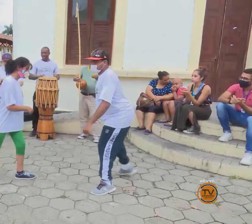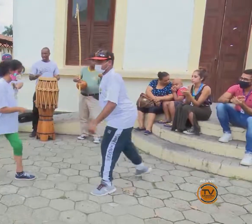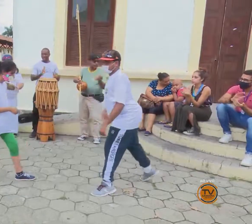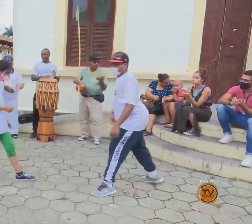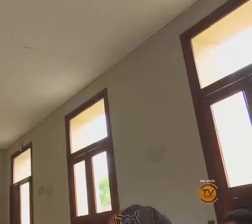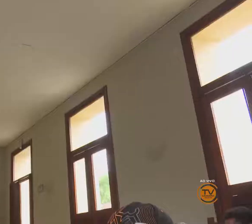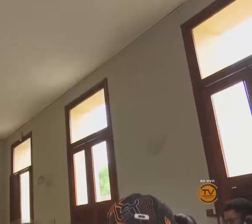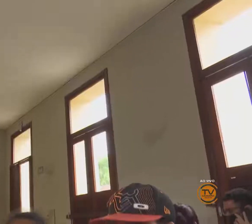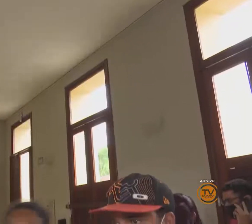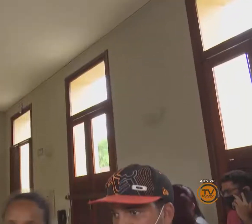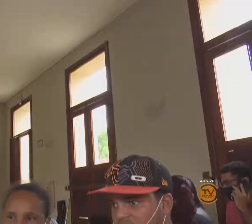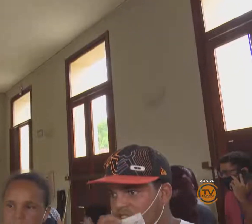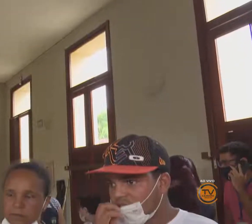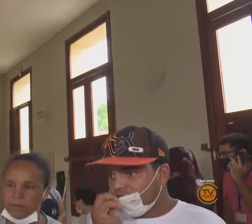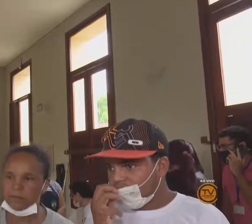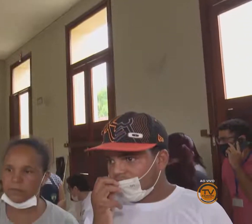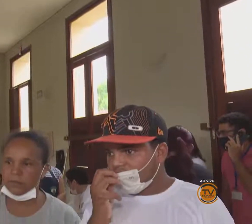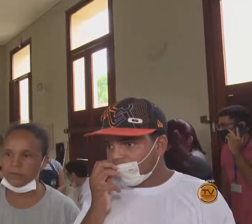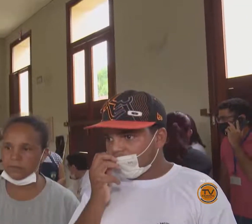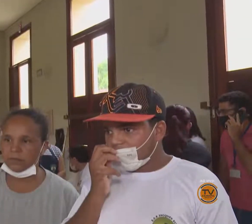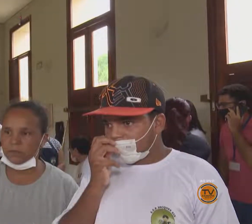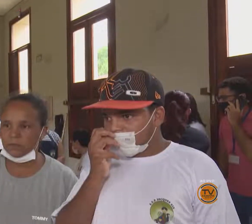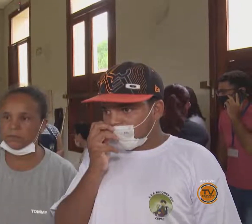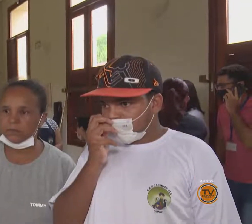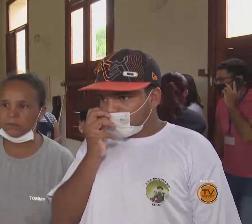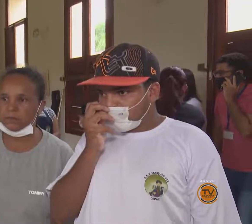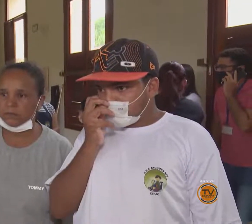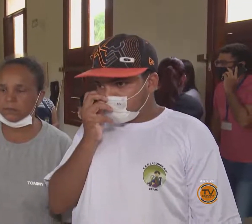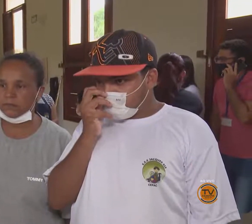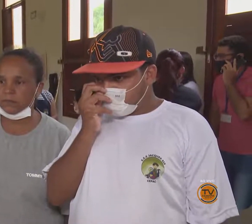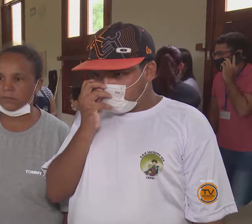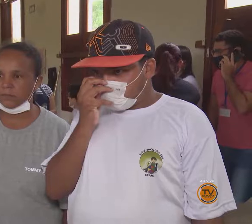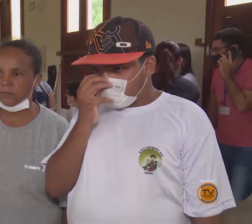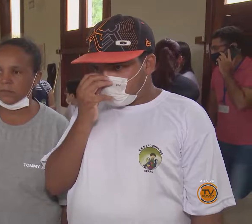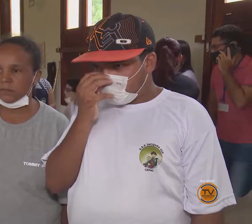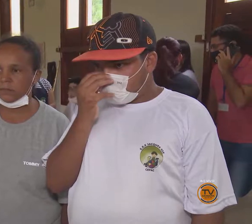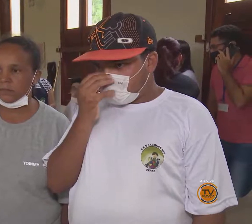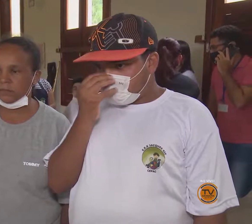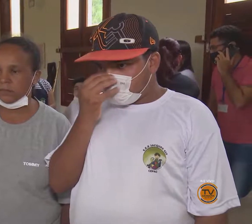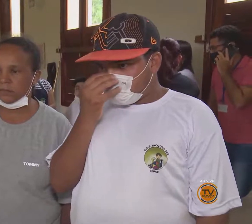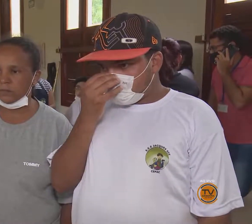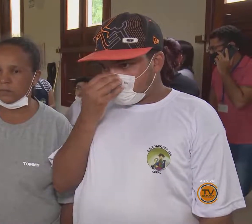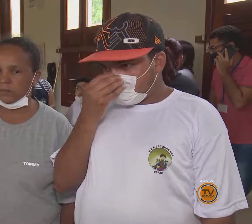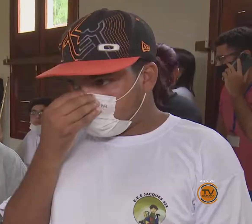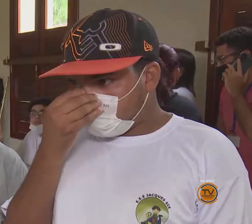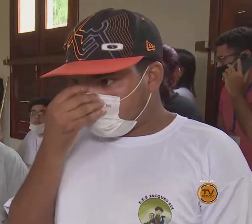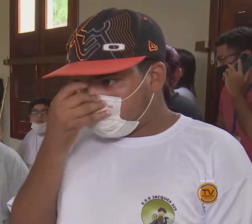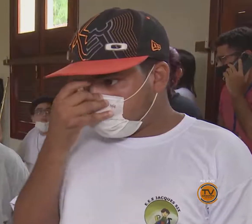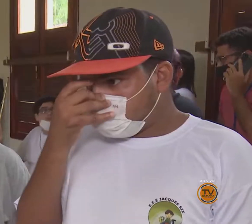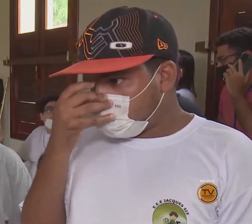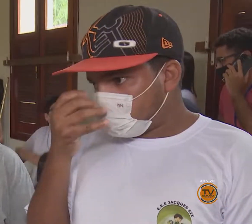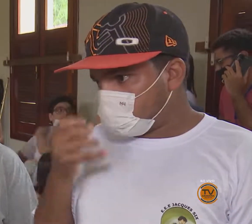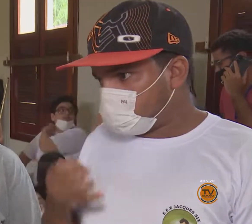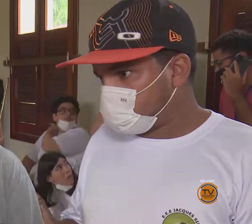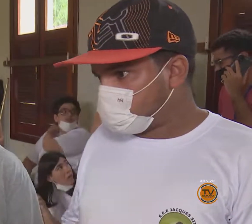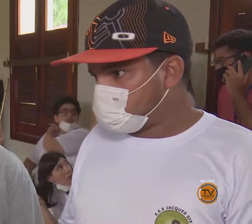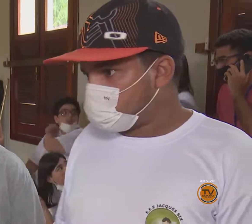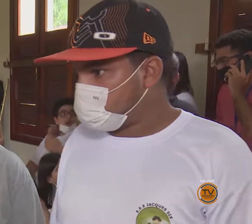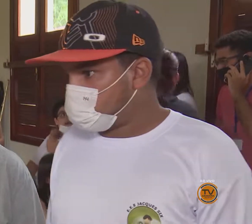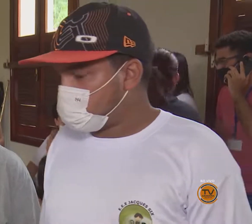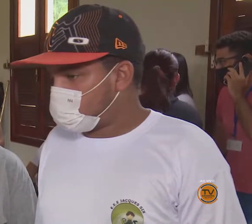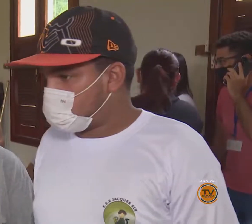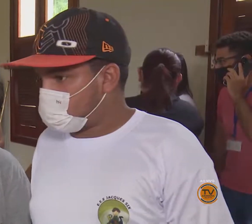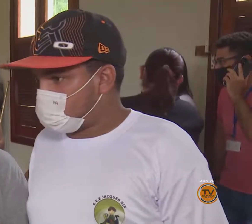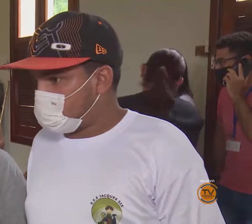os amigos. Leonardo já faz parte do programa há 4 anos na CEPAC. Ele se diz alegre